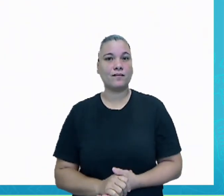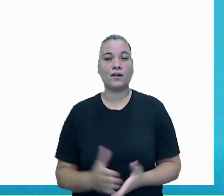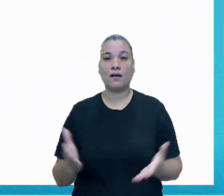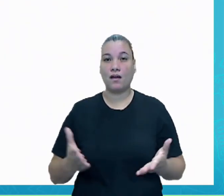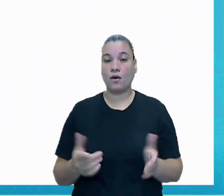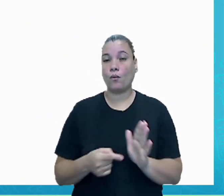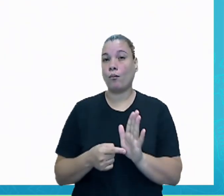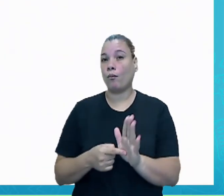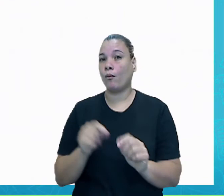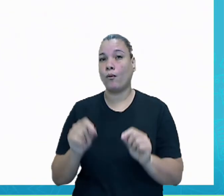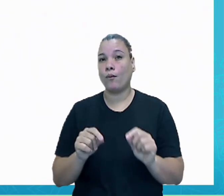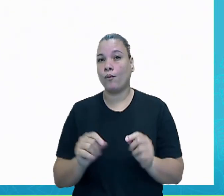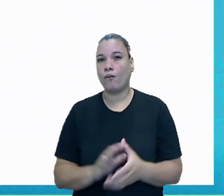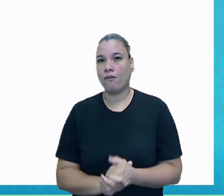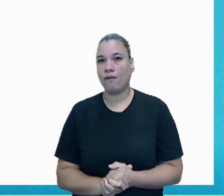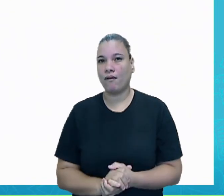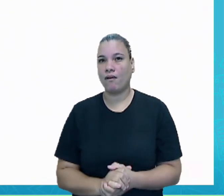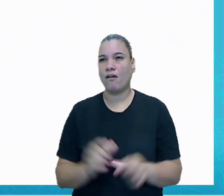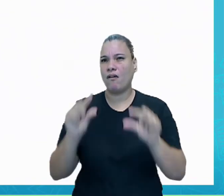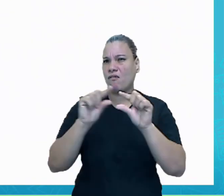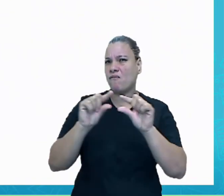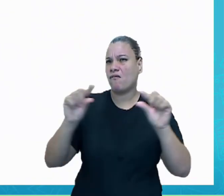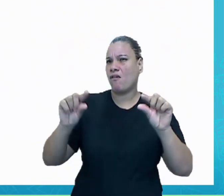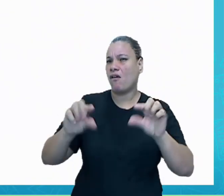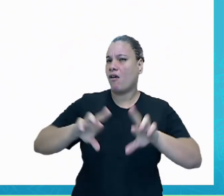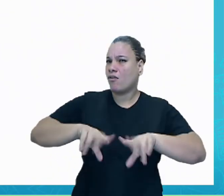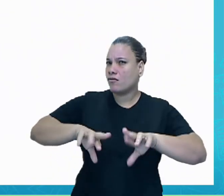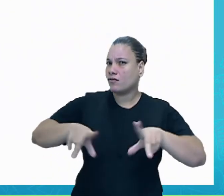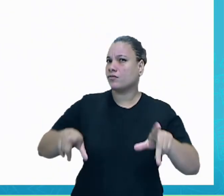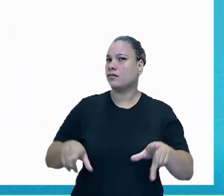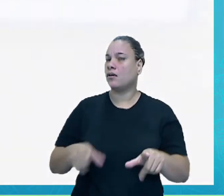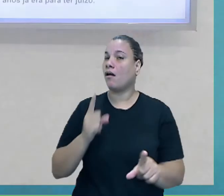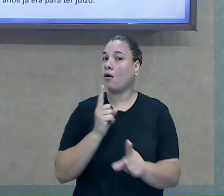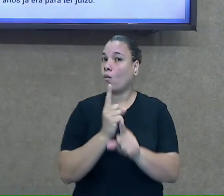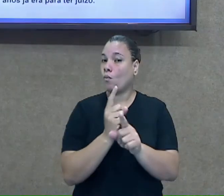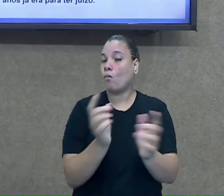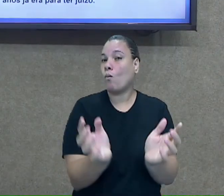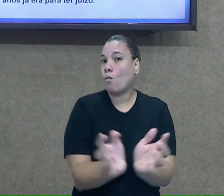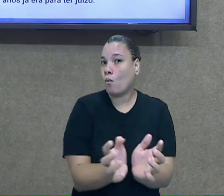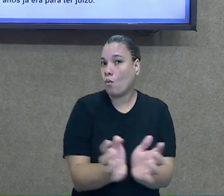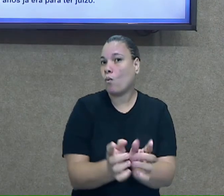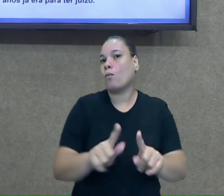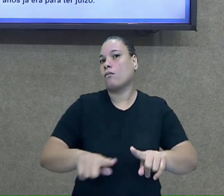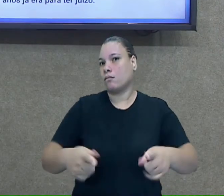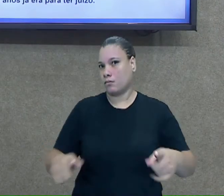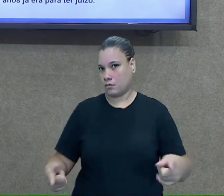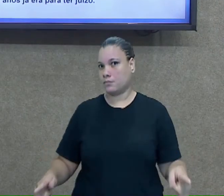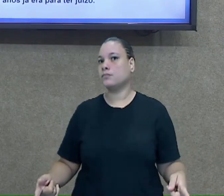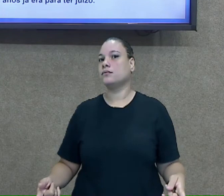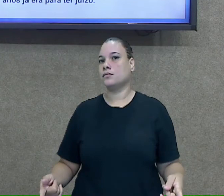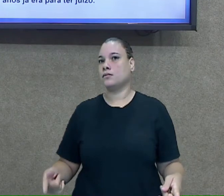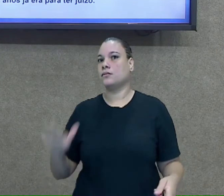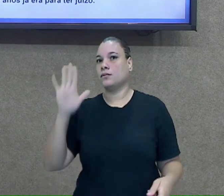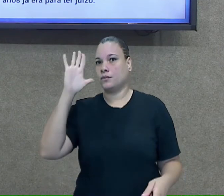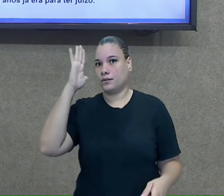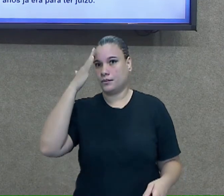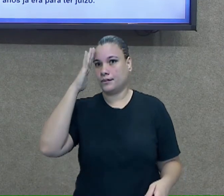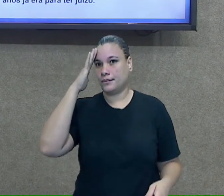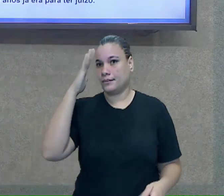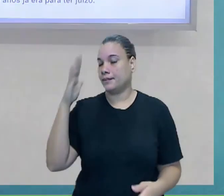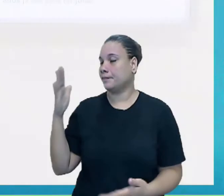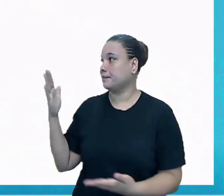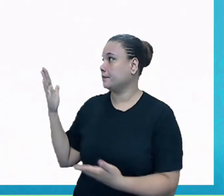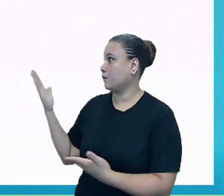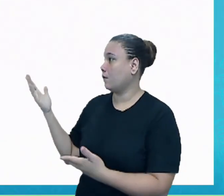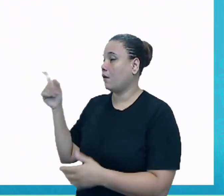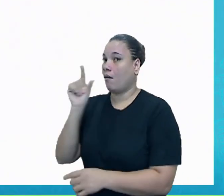algumas situações e vamos classificar qual é a classe gramatical. Indique a que classe gramatical